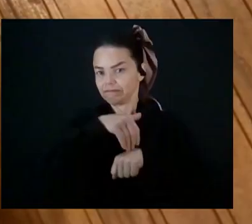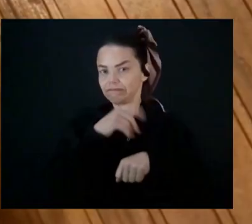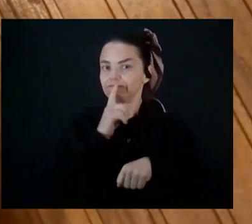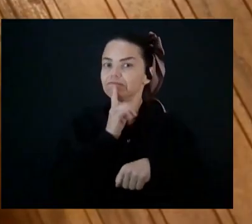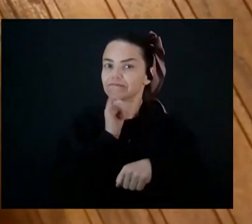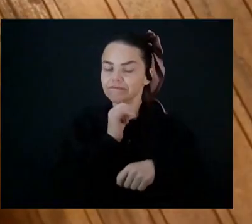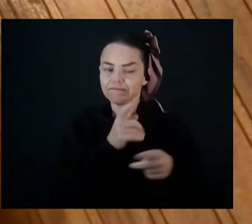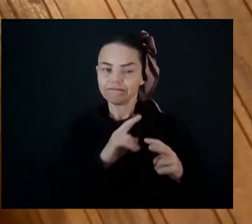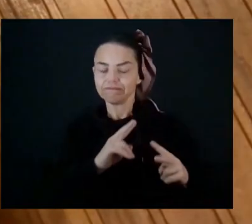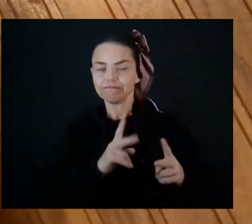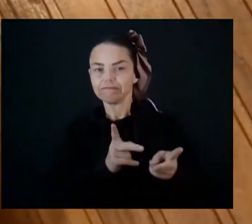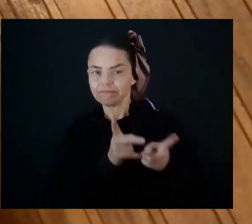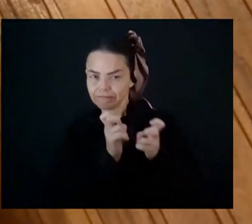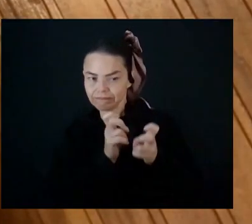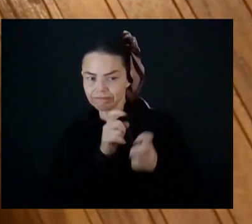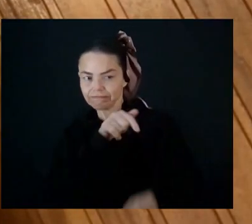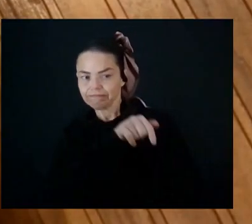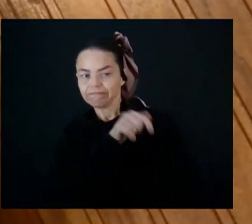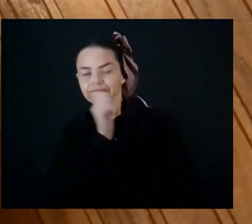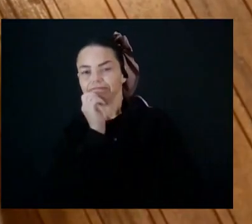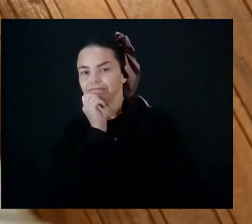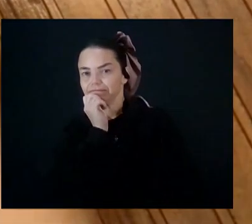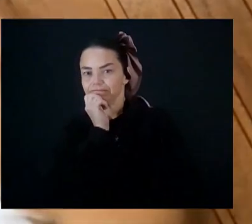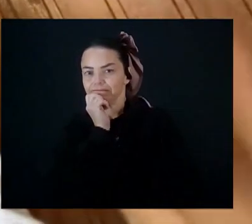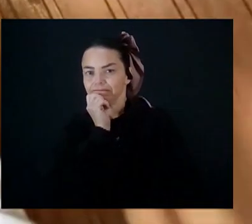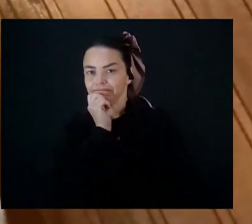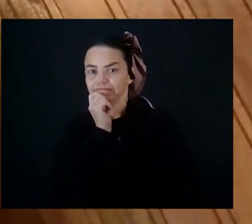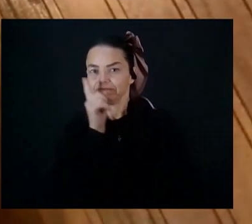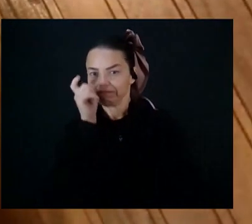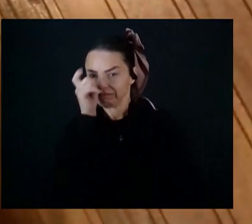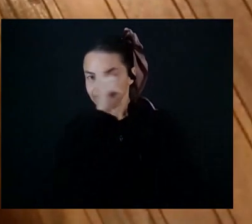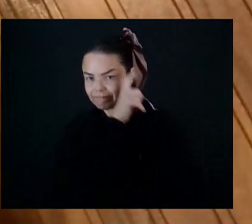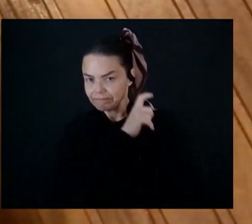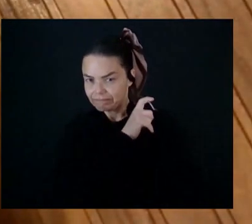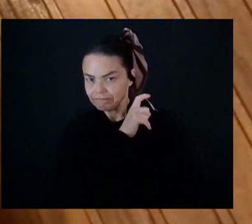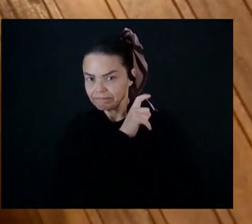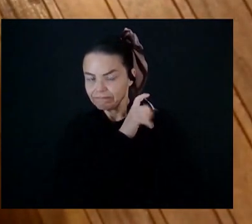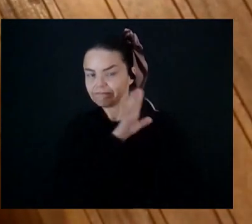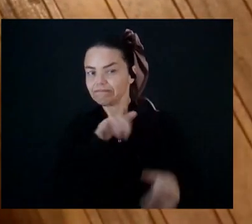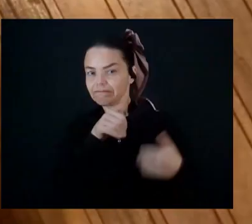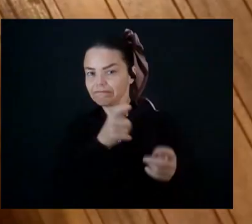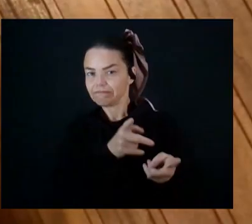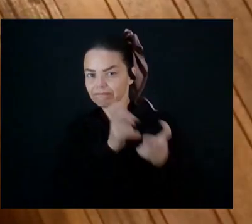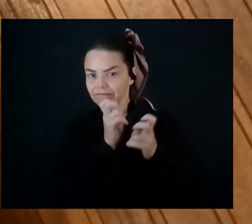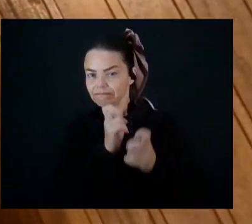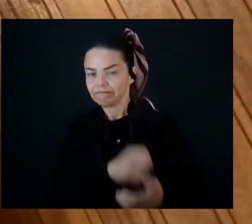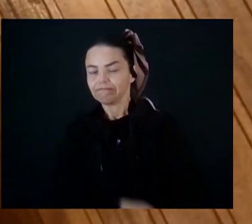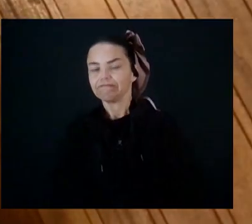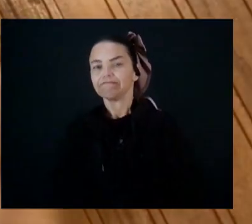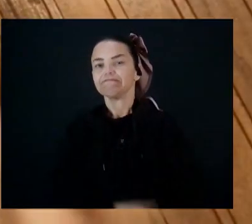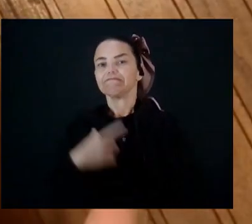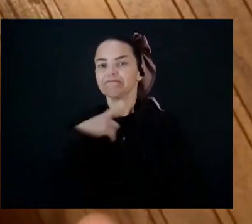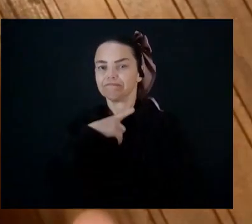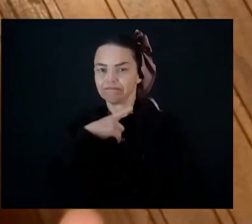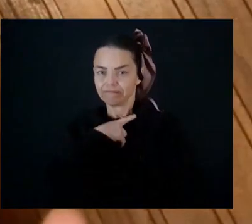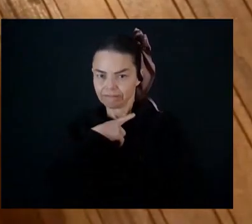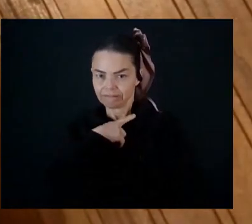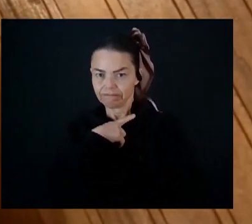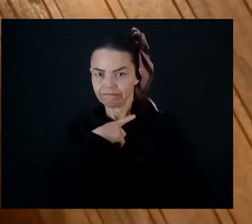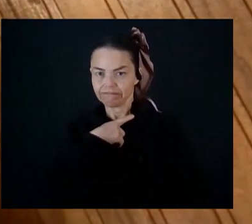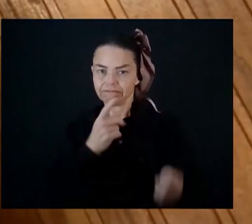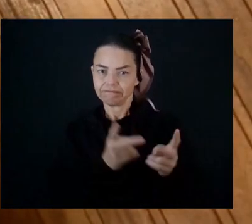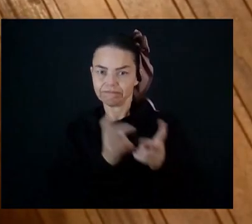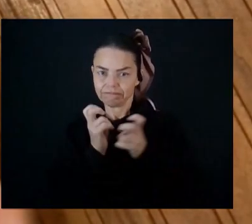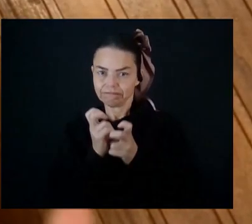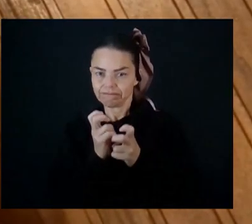reconhecer essas dificuldades quando reconhece, né? Quando nós temos um reconhecimento dos